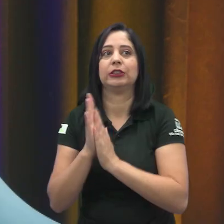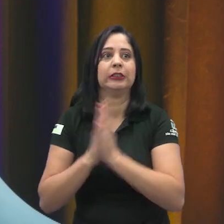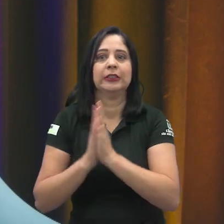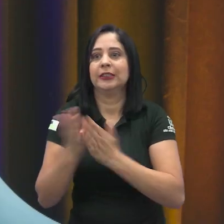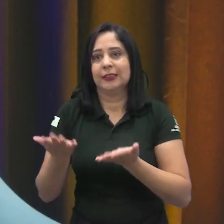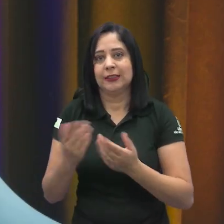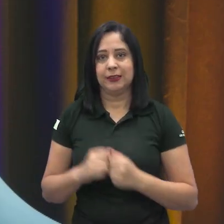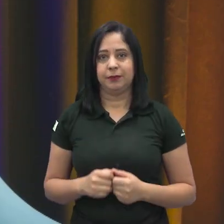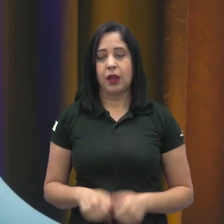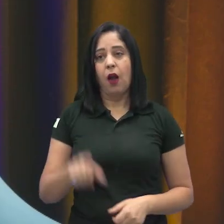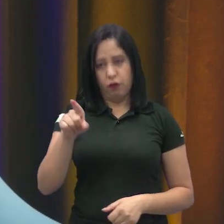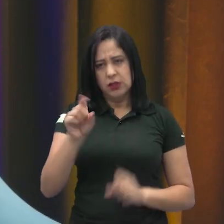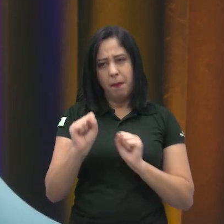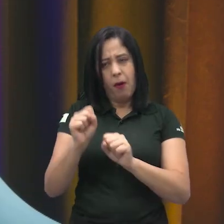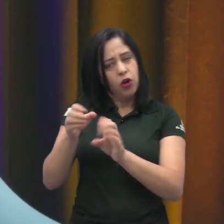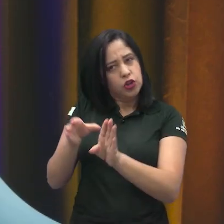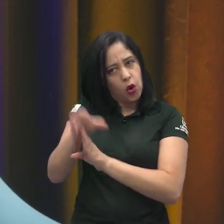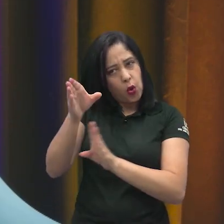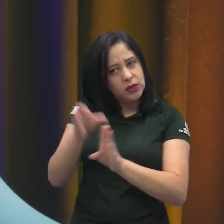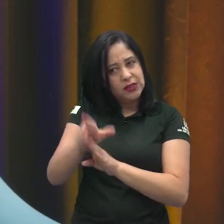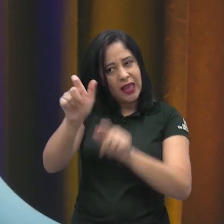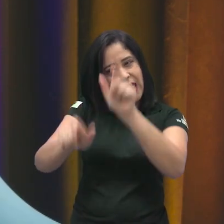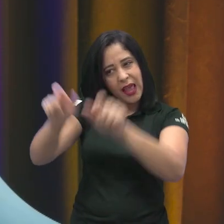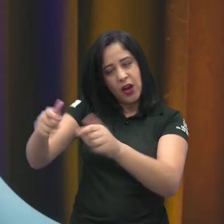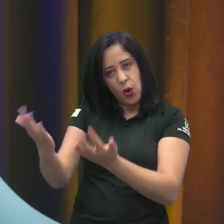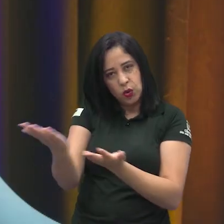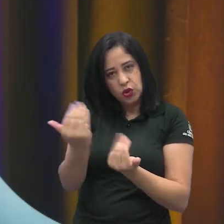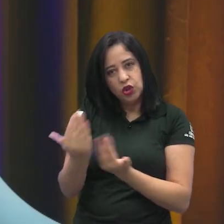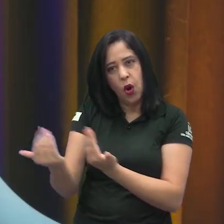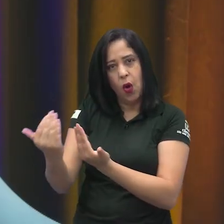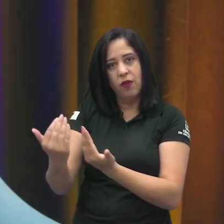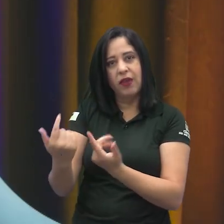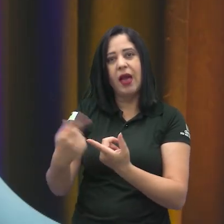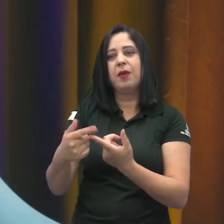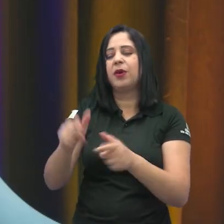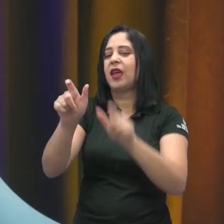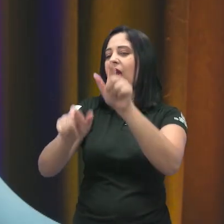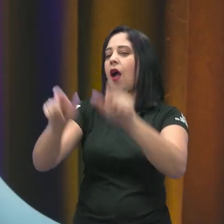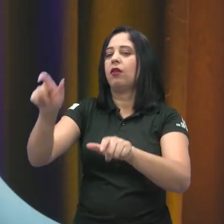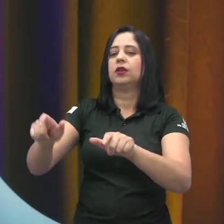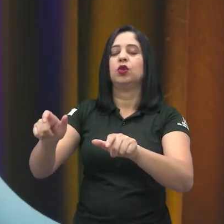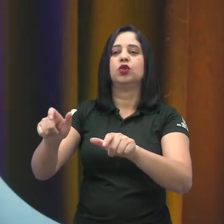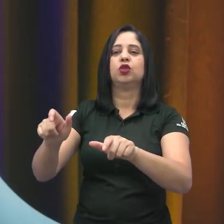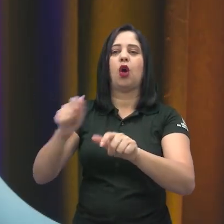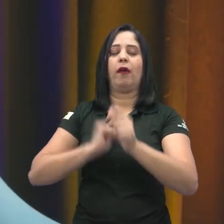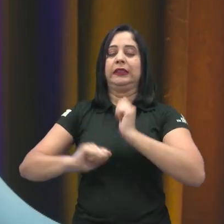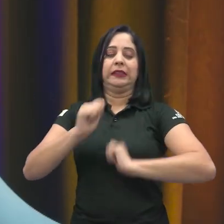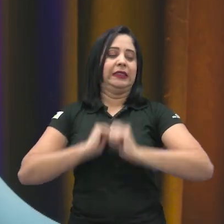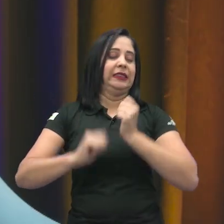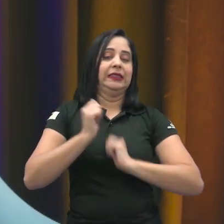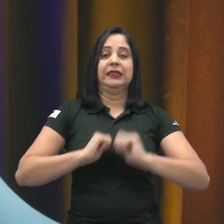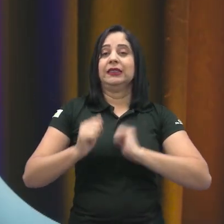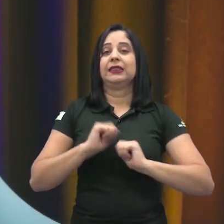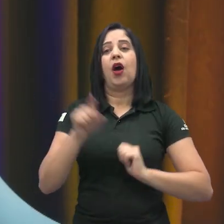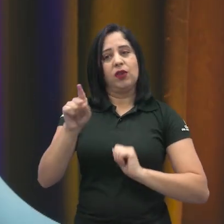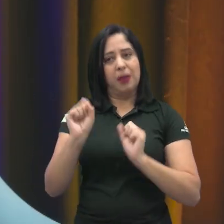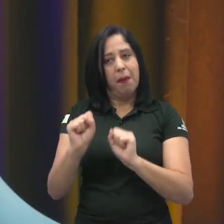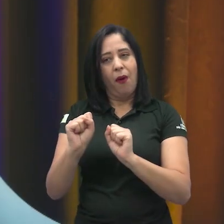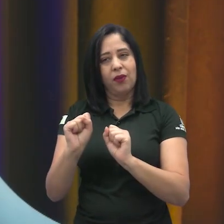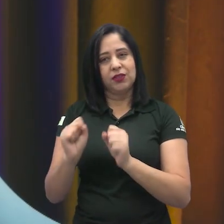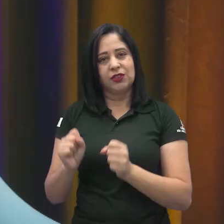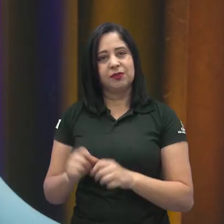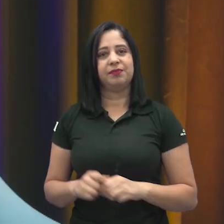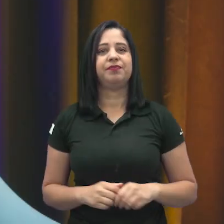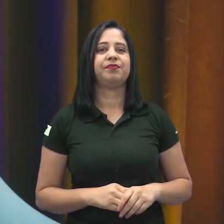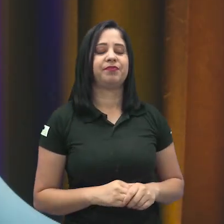se você pudesse dar uma orientação para os jovens de hoje, que têm uma ânsia aí de vamos liderar, vamos fazer acontecer na nossa vida, o que